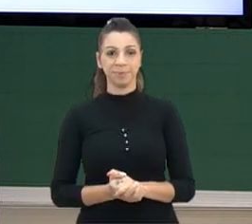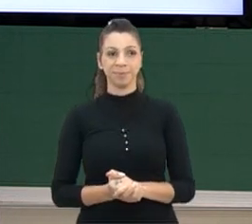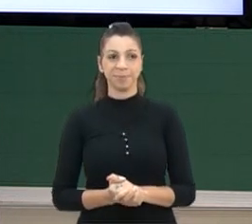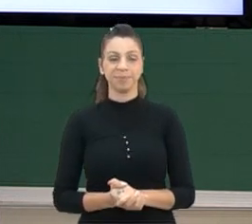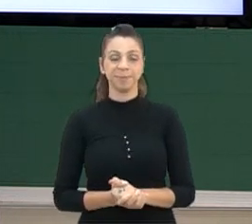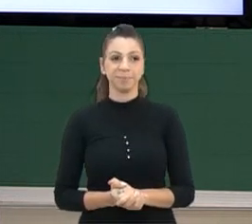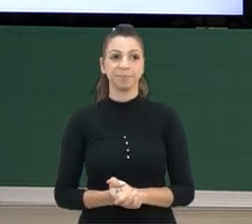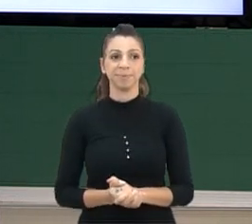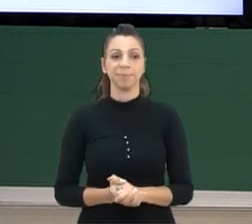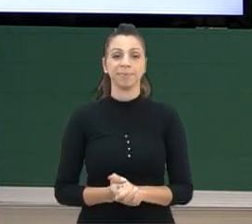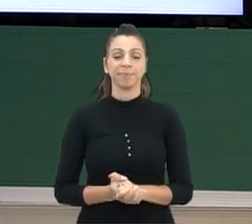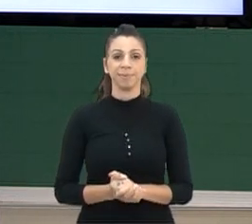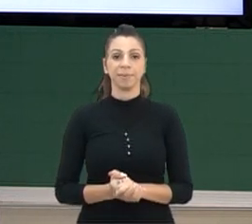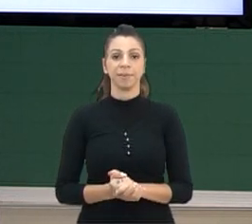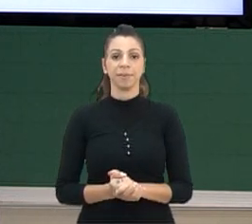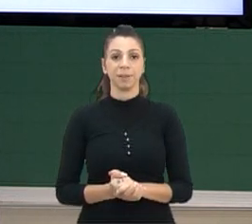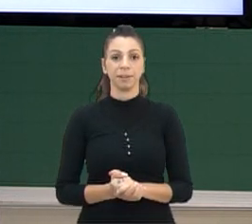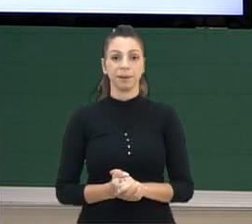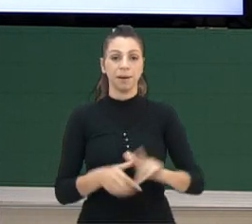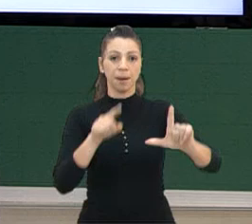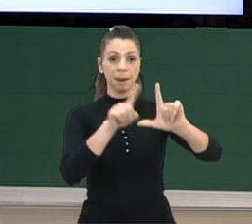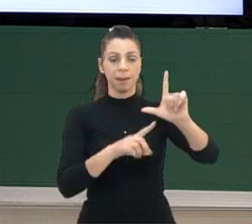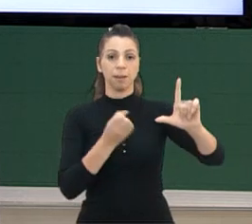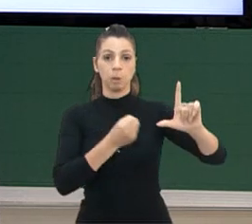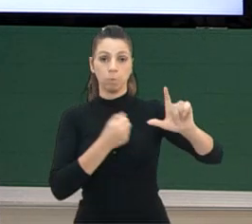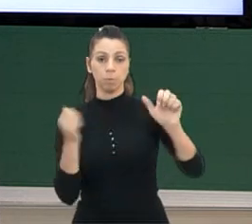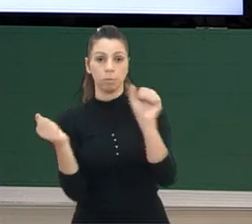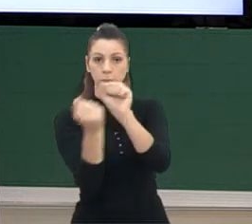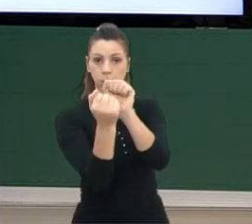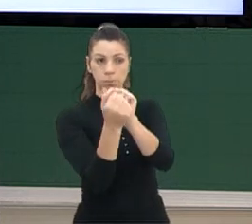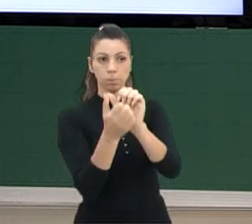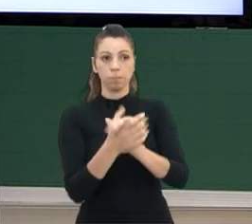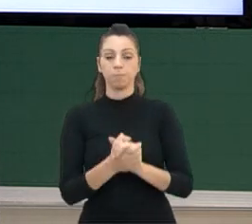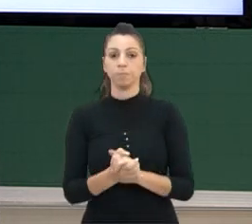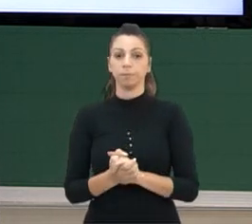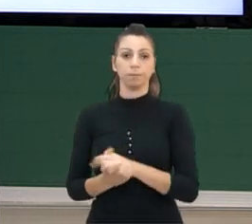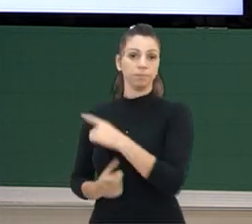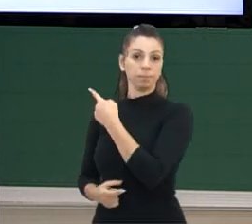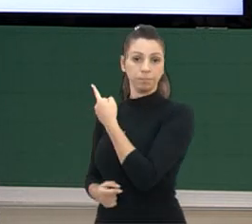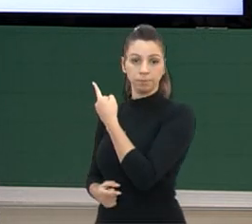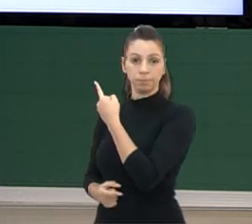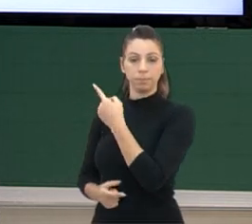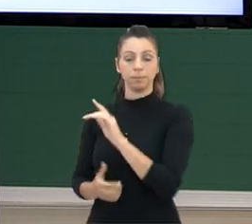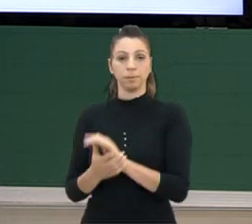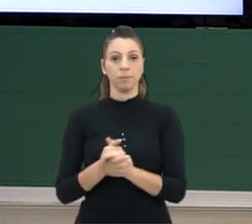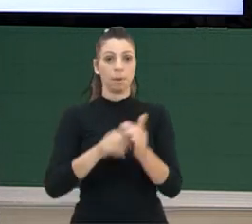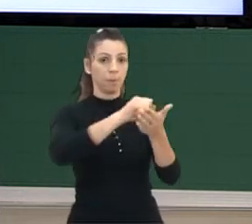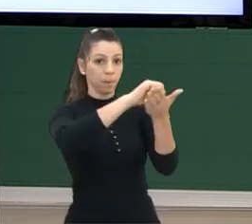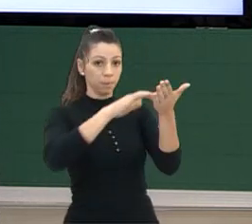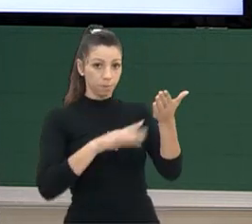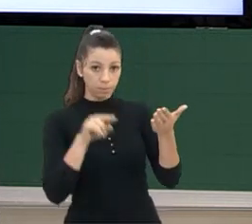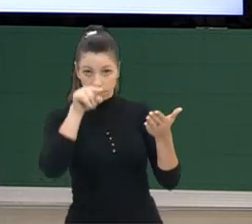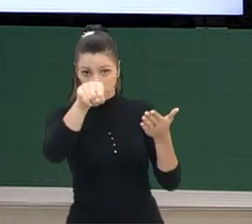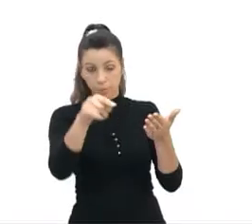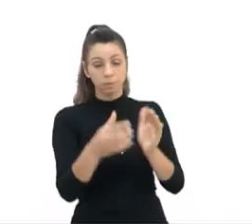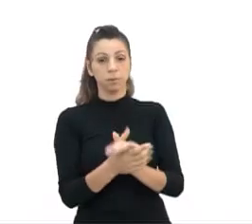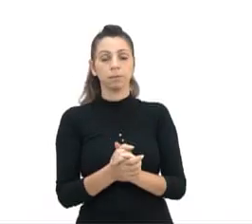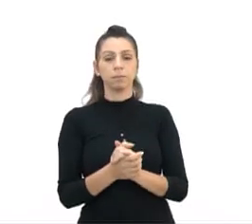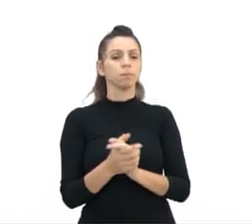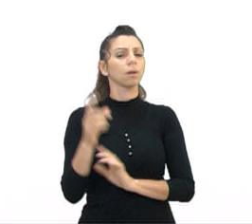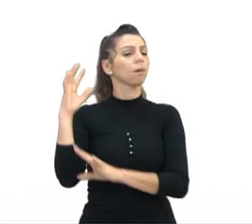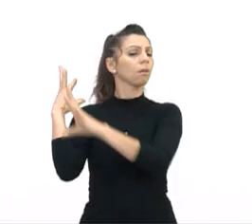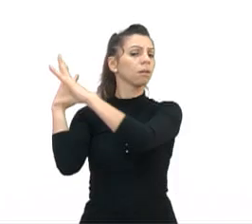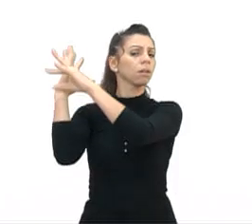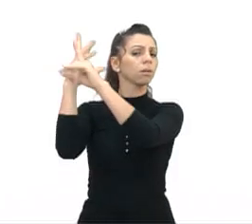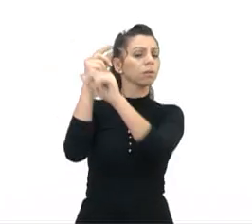Então, produtos entre números e letras. Aqui eu tenho um exercício para você lembrar,